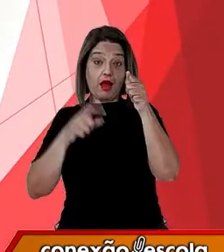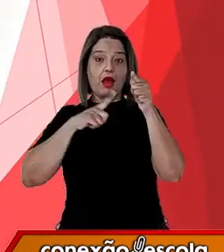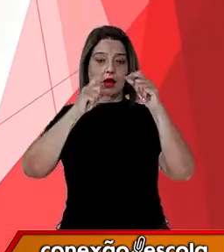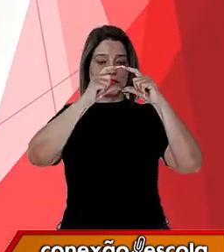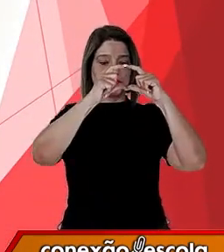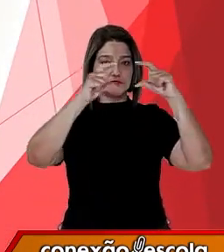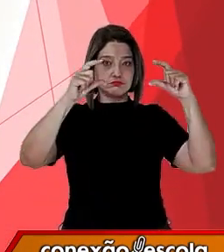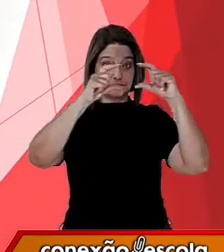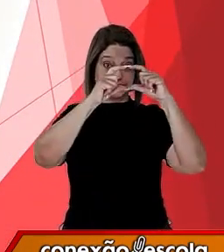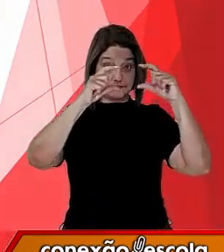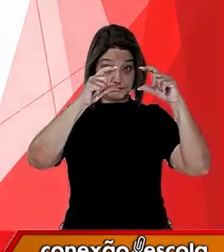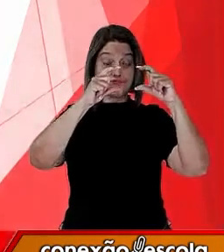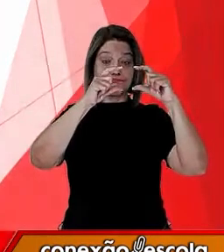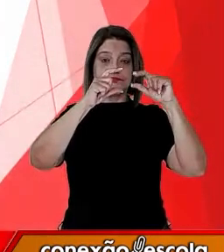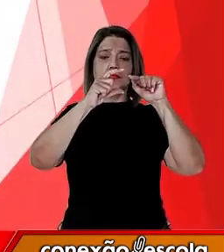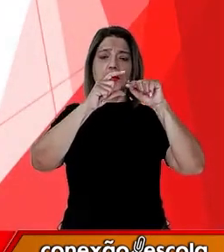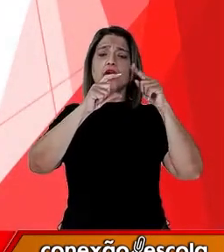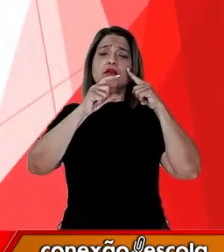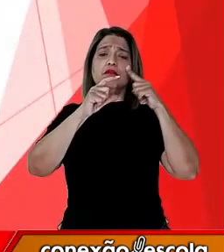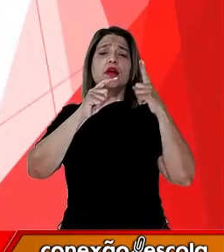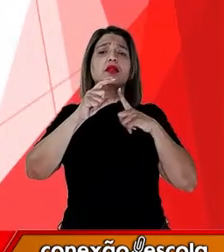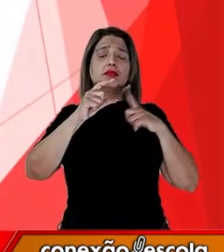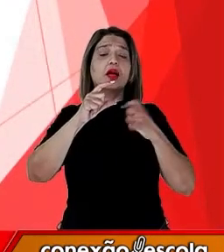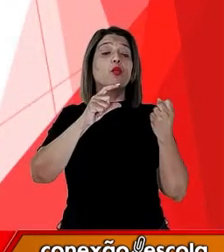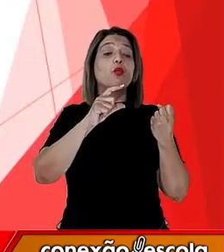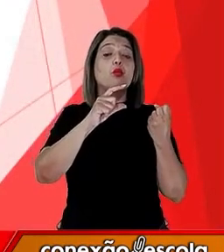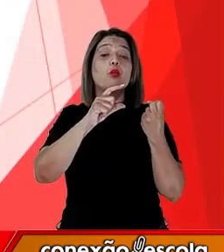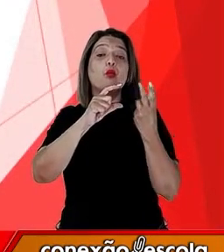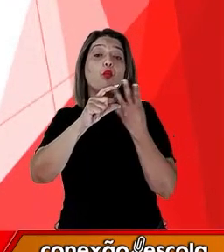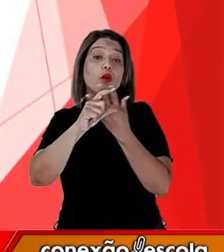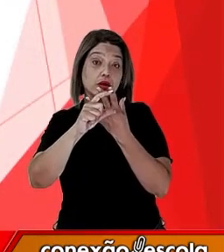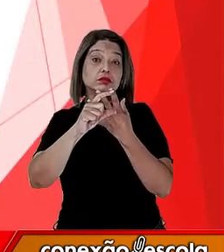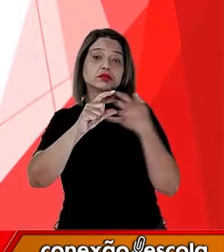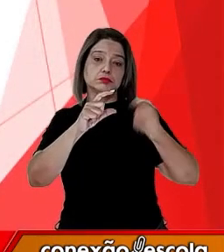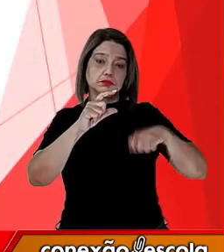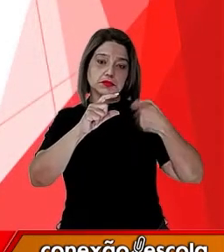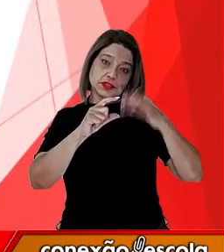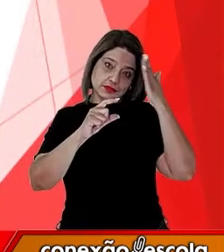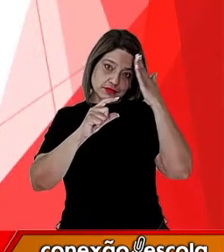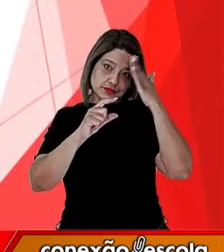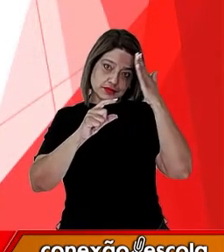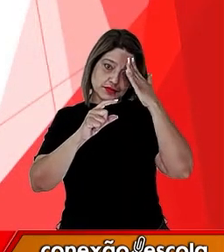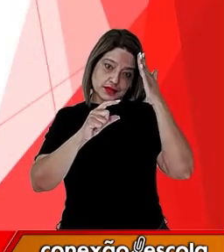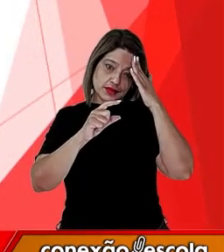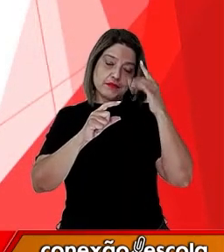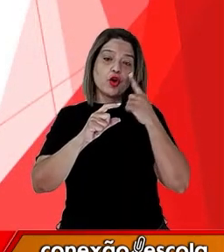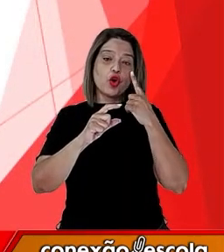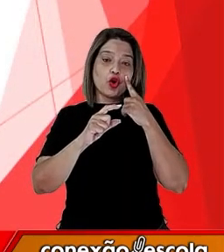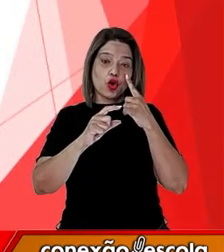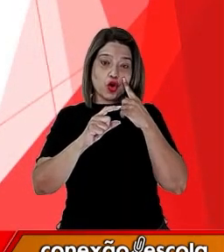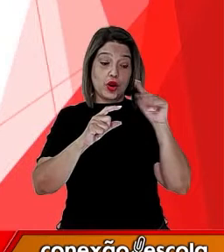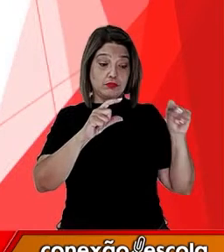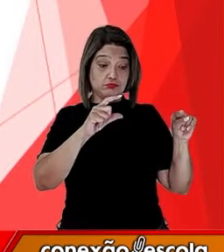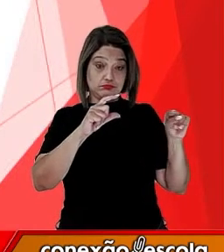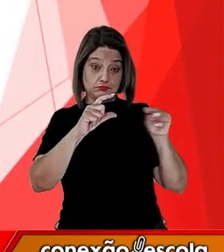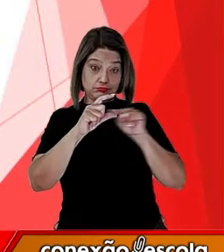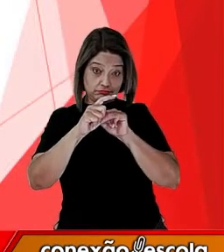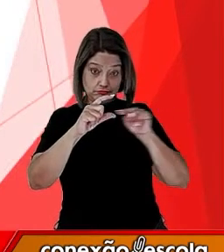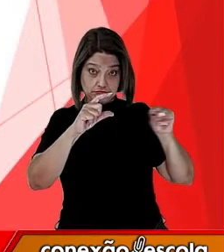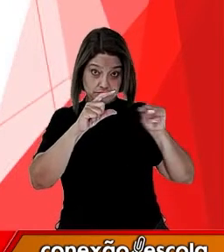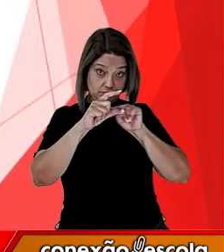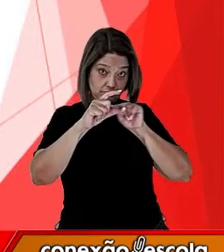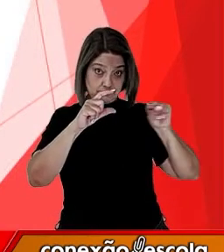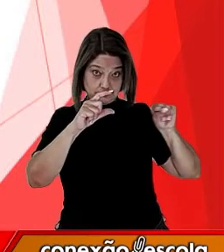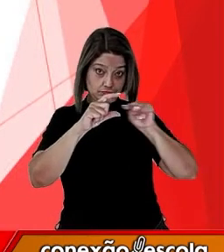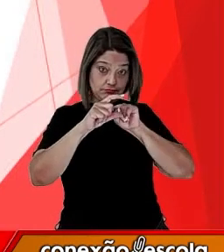retângulo. E se você observar direitinho, nós precisamos contar a quantidade de quadradinhos que ela tem de lado de quadradinhos que